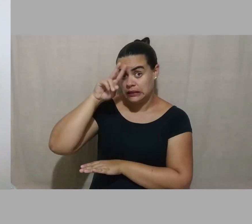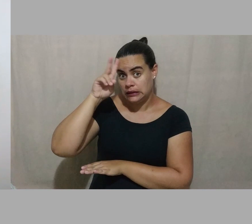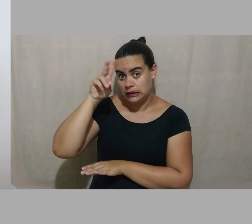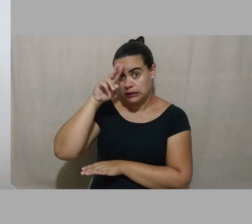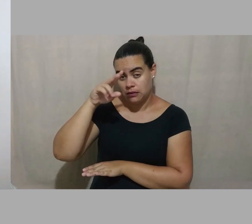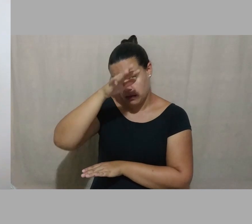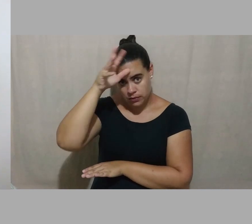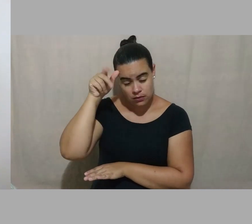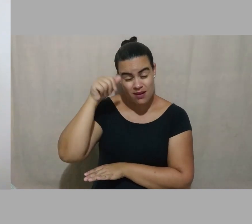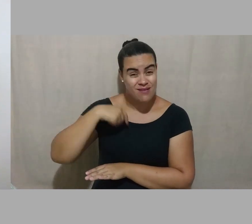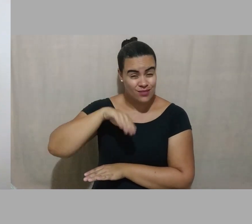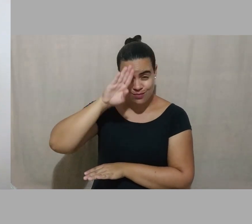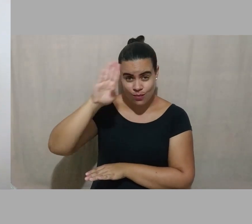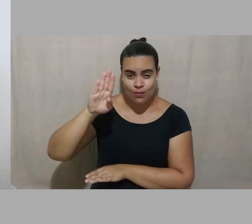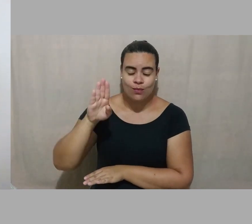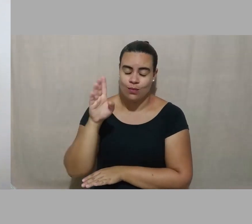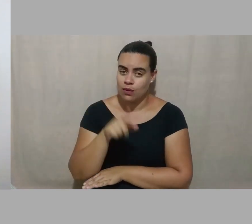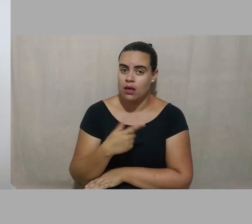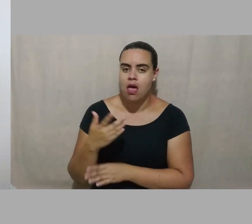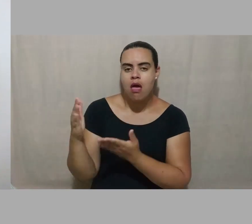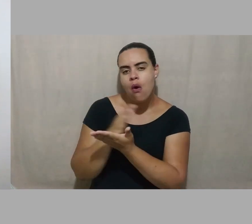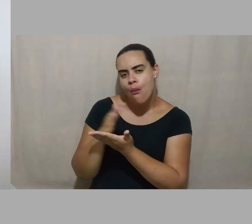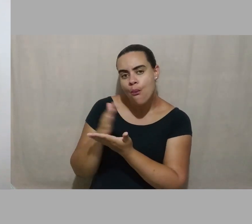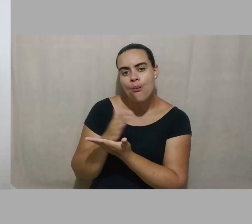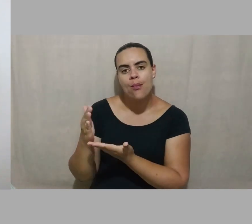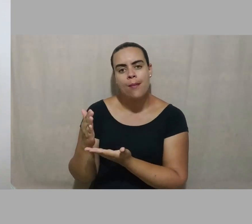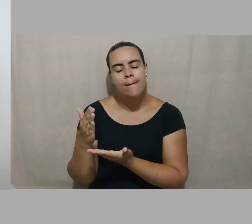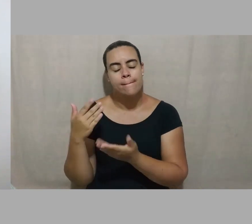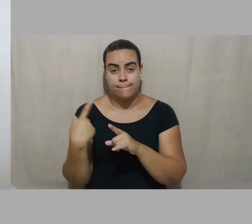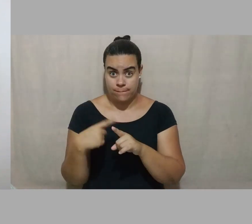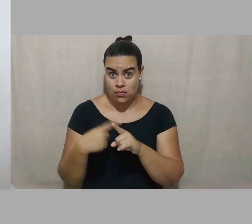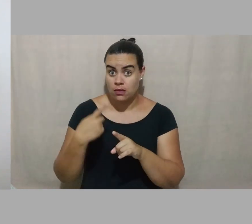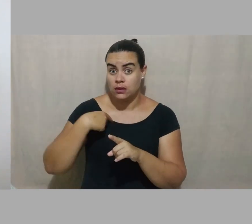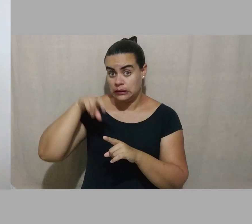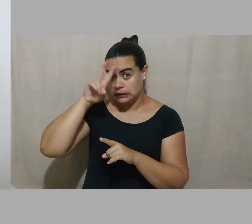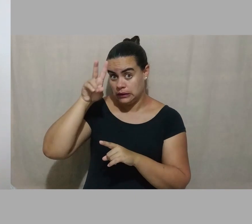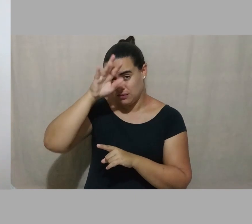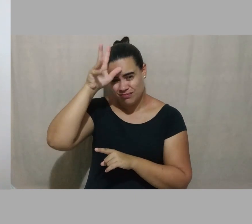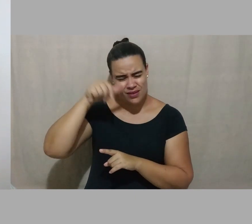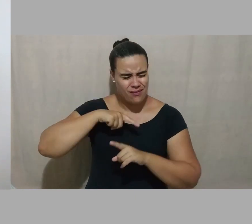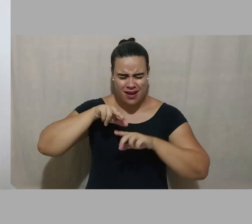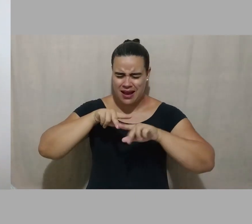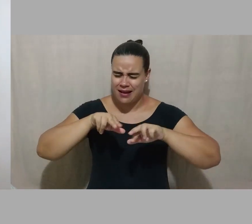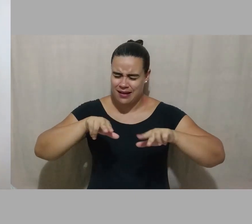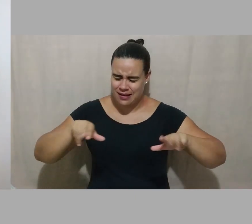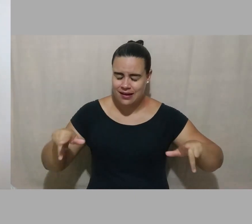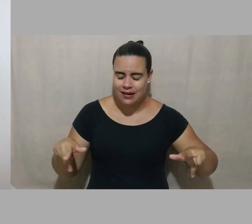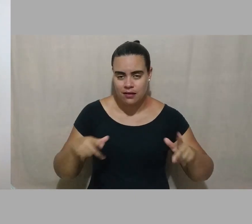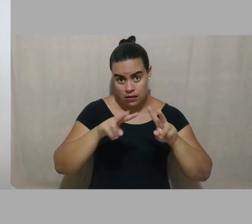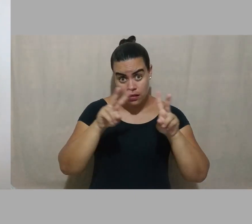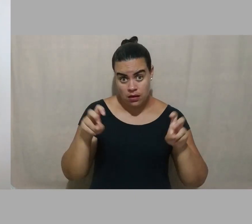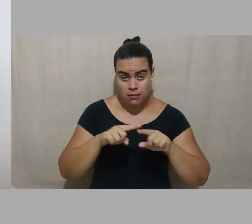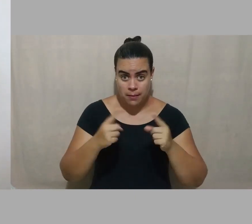nas histórias amazônicas, né? Em especial, em algumas delas, né? Porque as histórias amazônicas são muitas que tratam